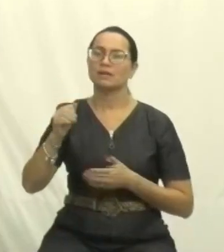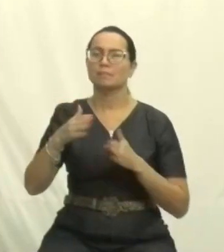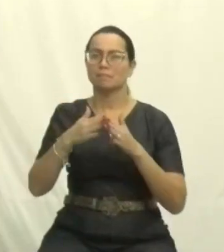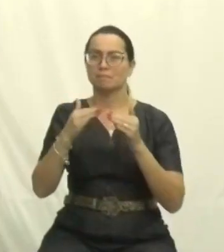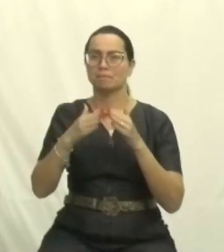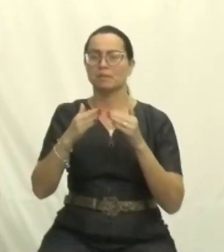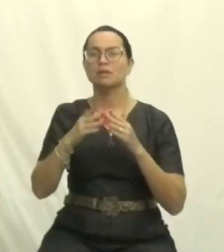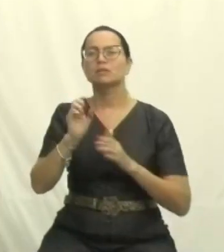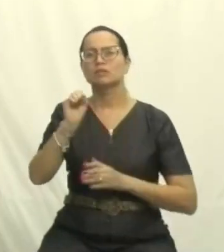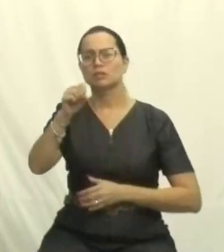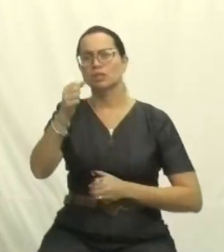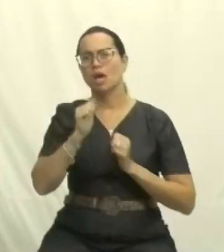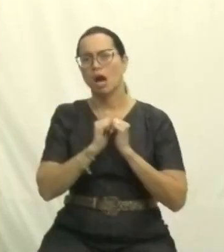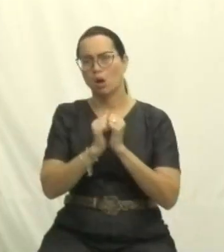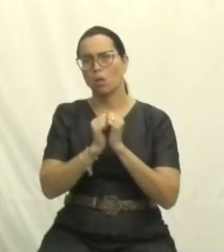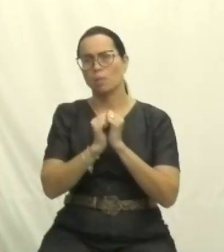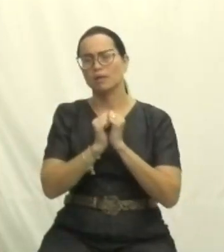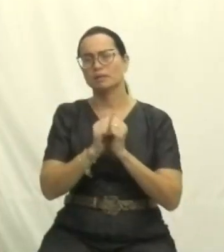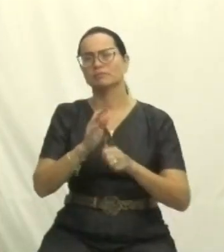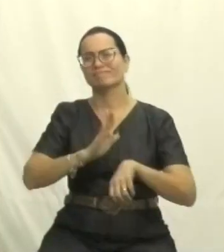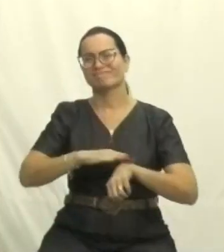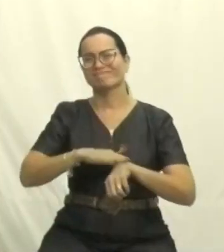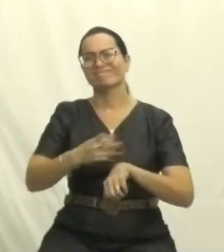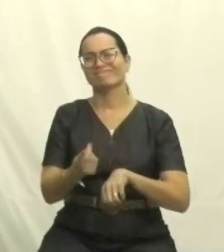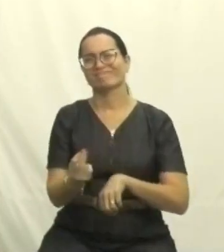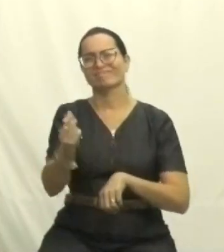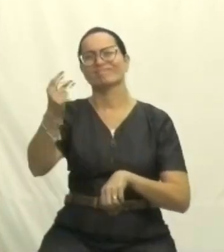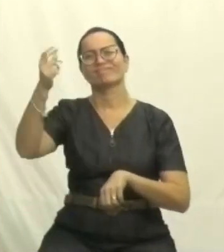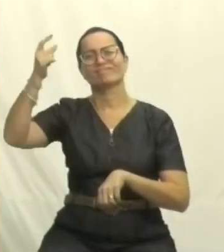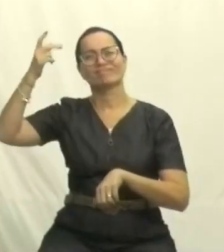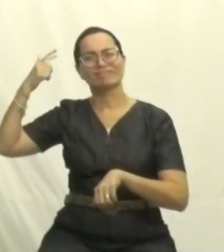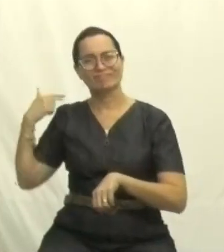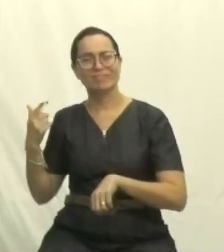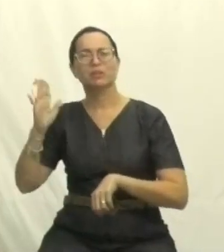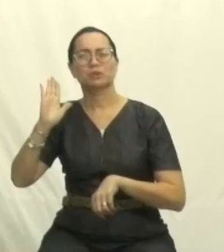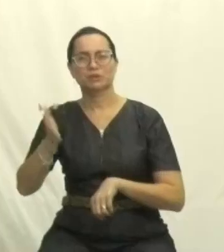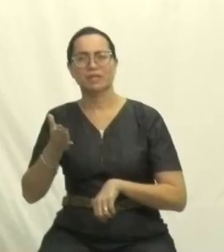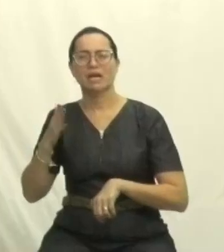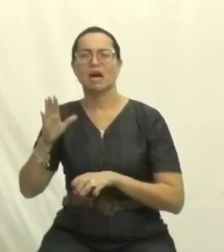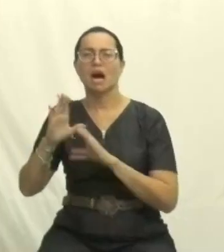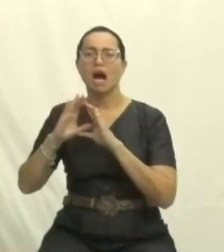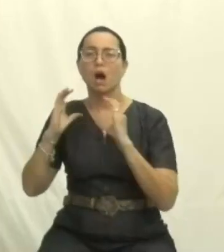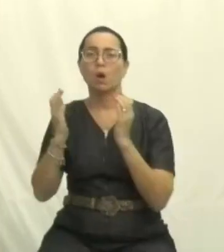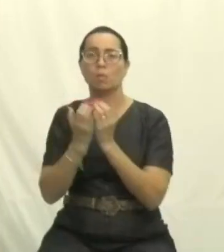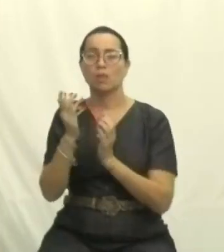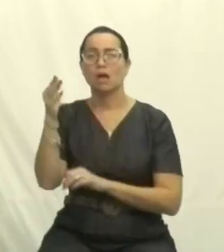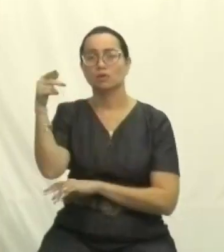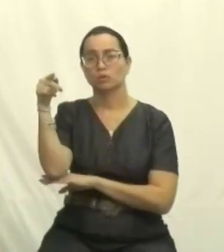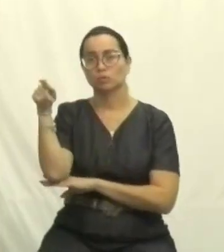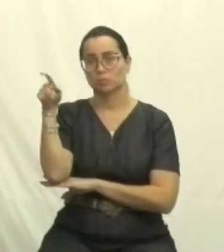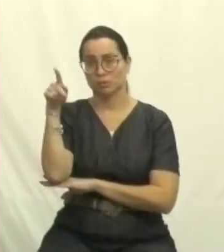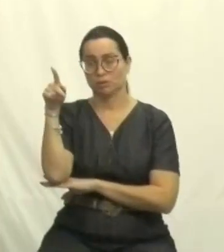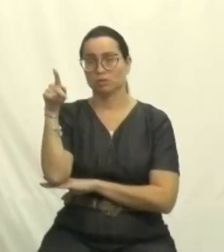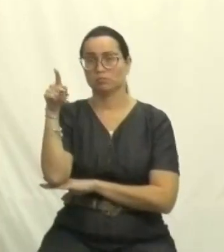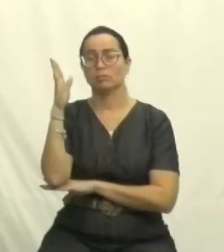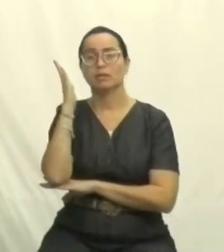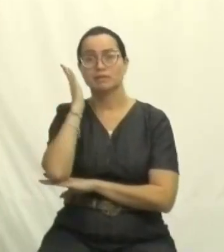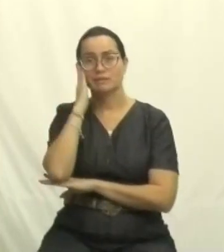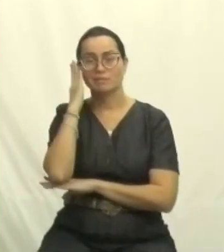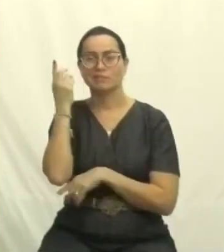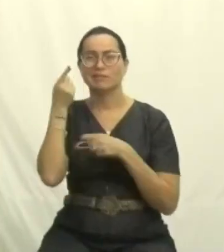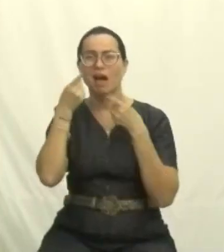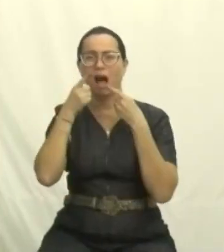Venho acompanhando há algum tempo aquela comunidade do Pinheirinho e a gente sabe das reclamações